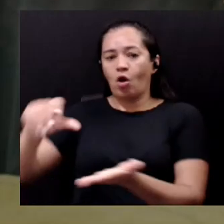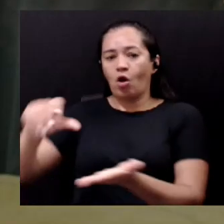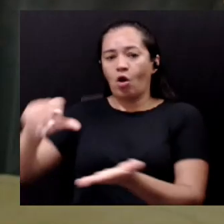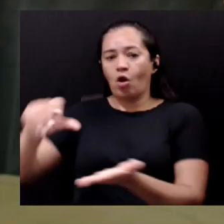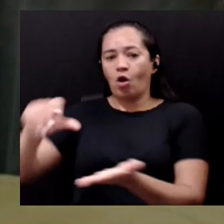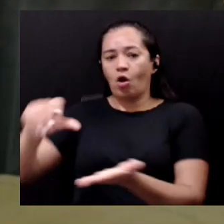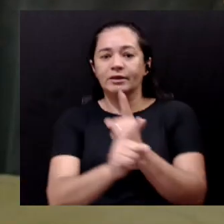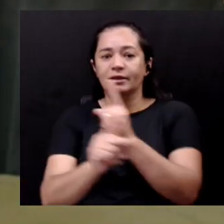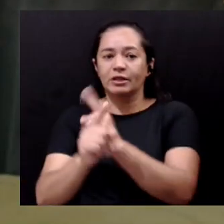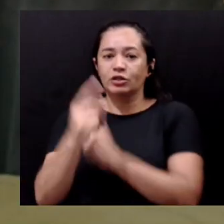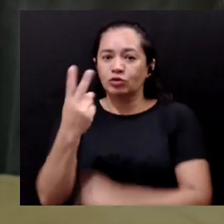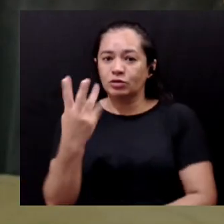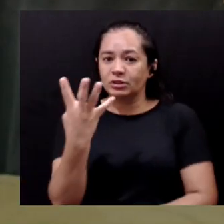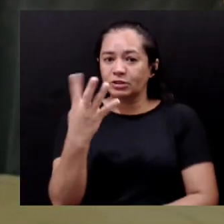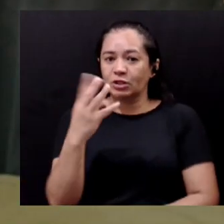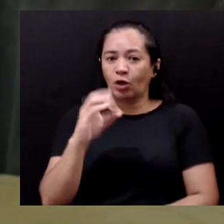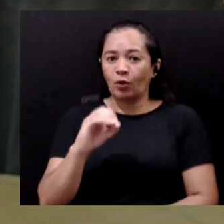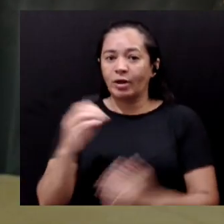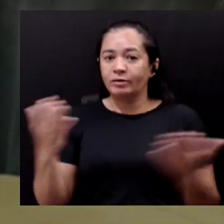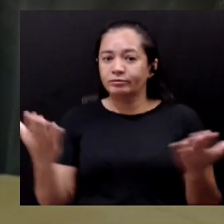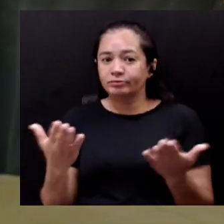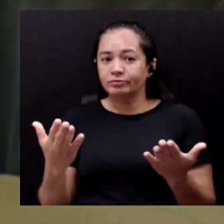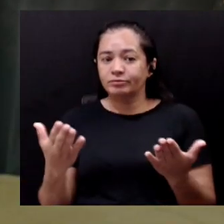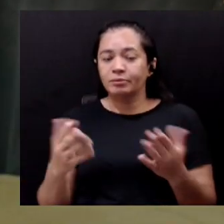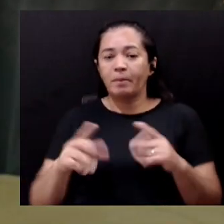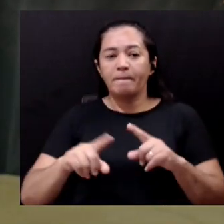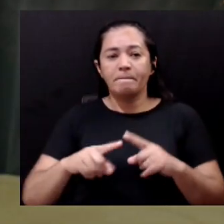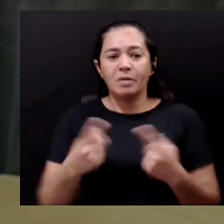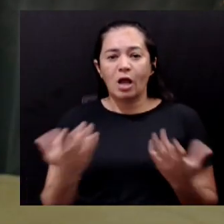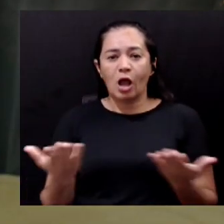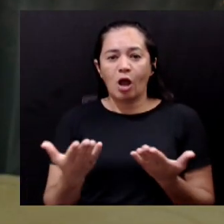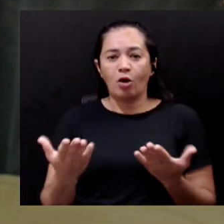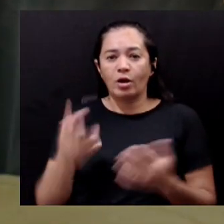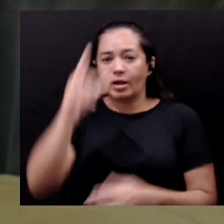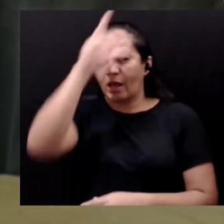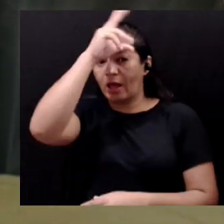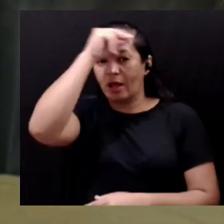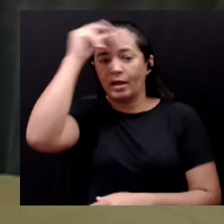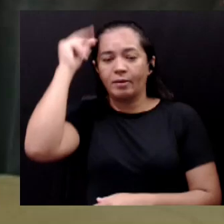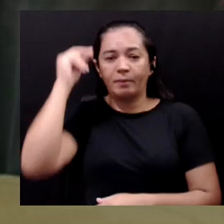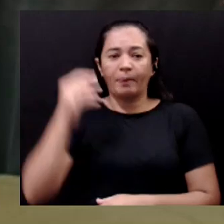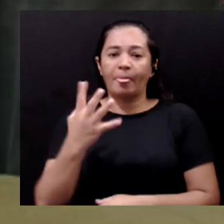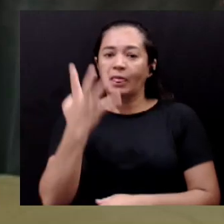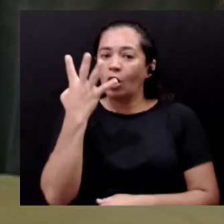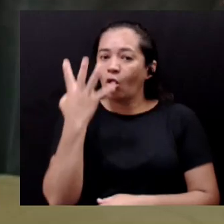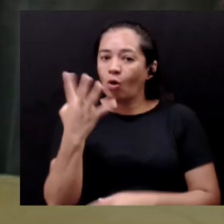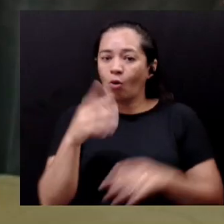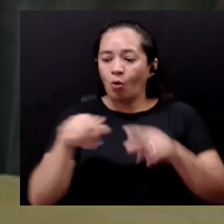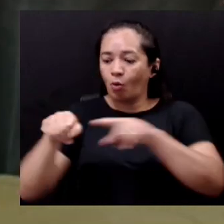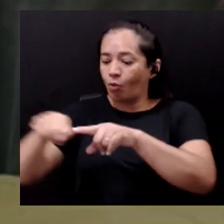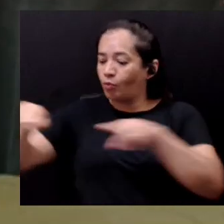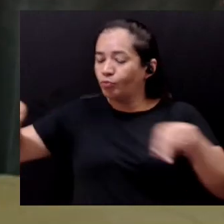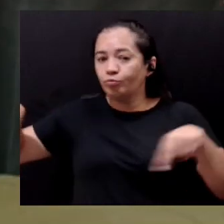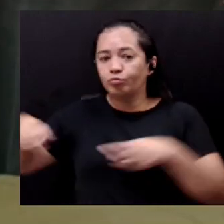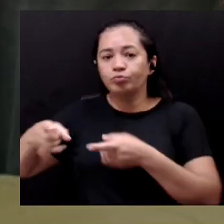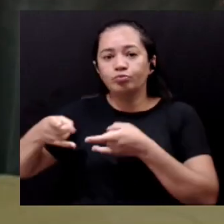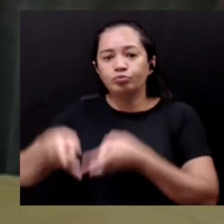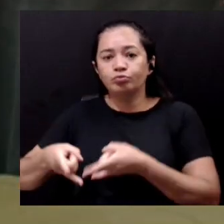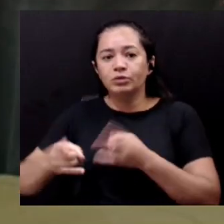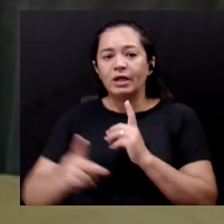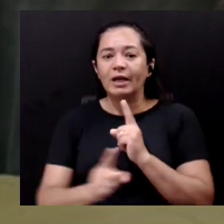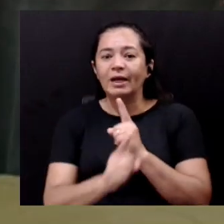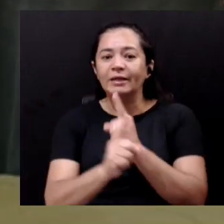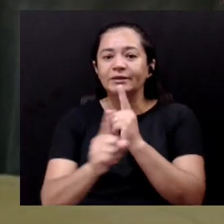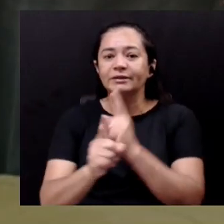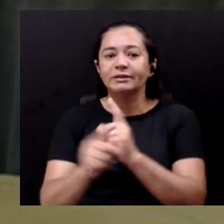neste momento e, com o investimento da Prefeitura, terá 4 leitos para atender à noite. Além disso,